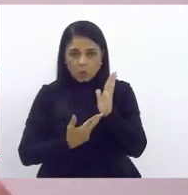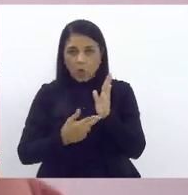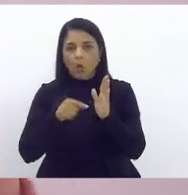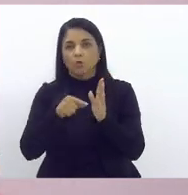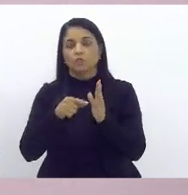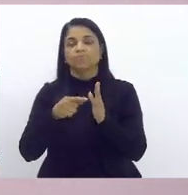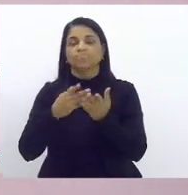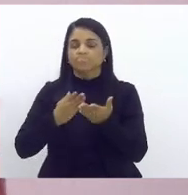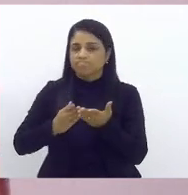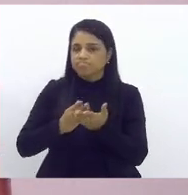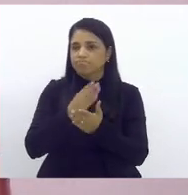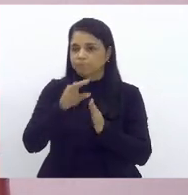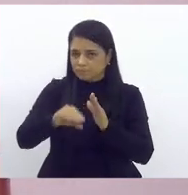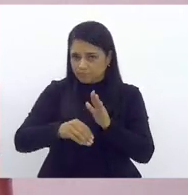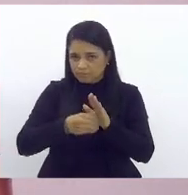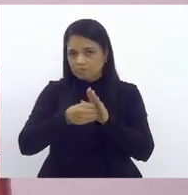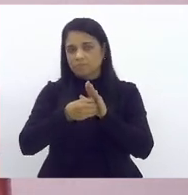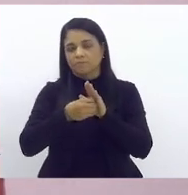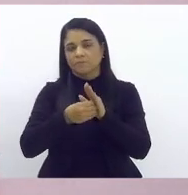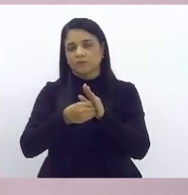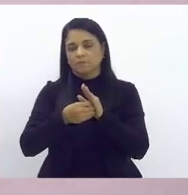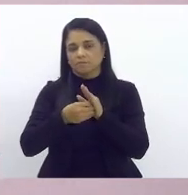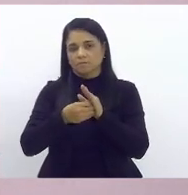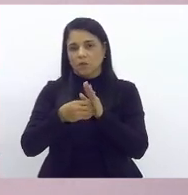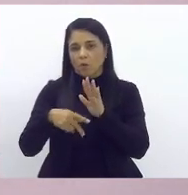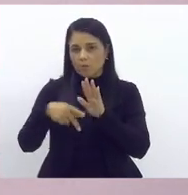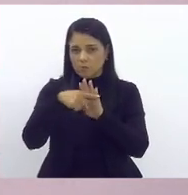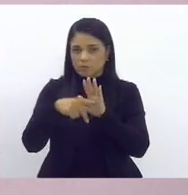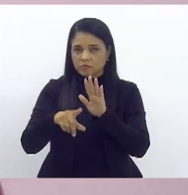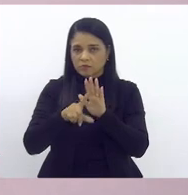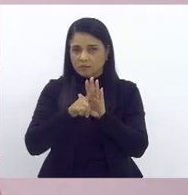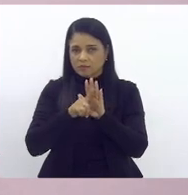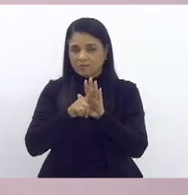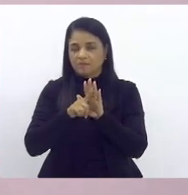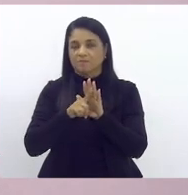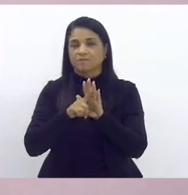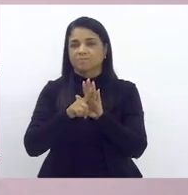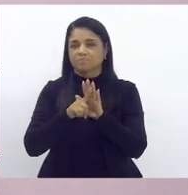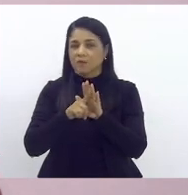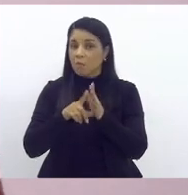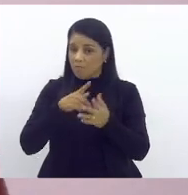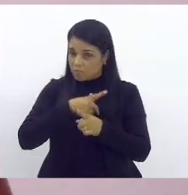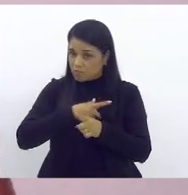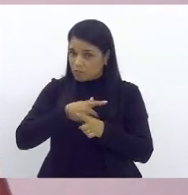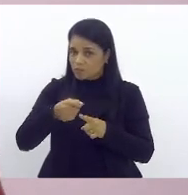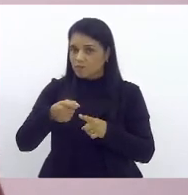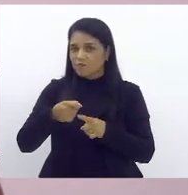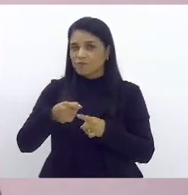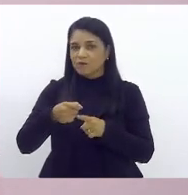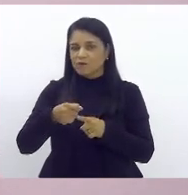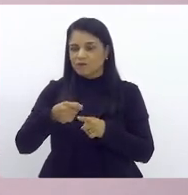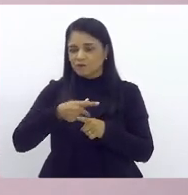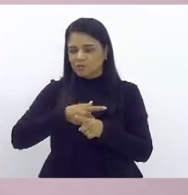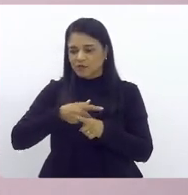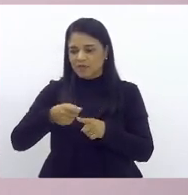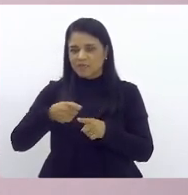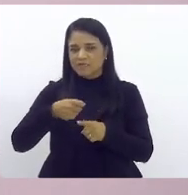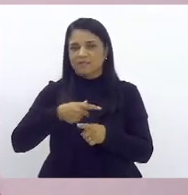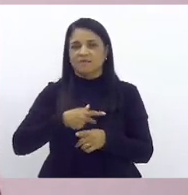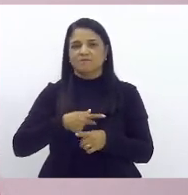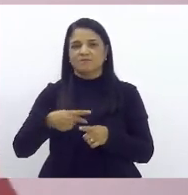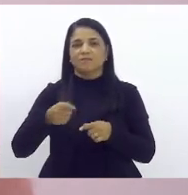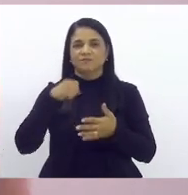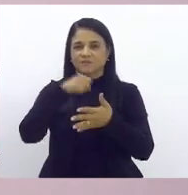parecer favorável ao nosso projeto. Isso é uma grande vitória. Isso demonstra que a nossa